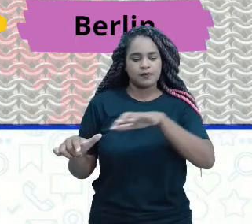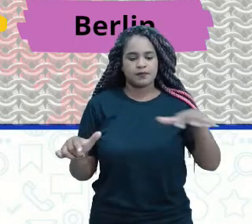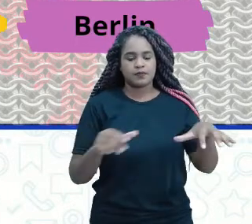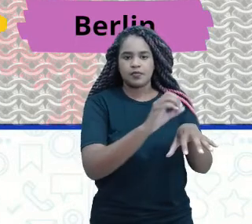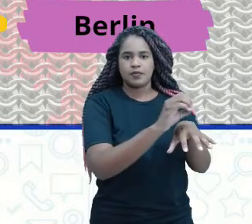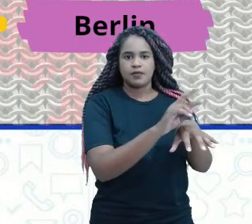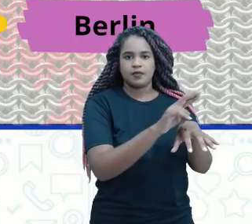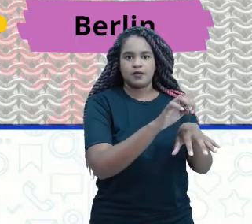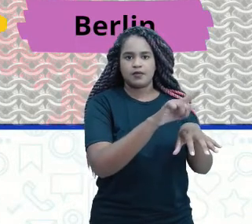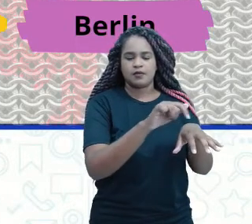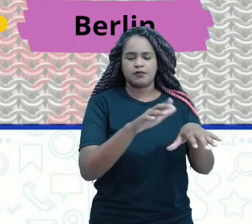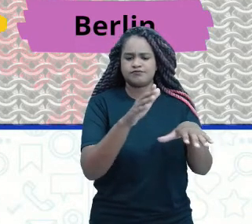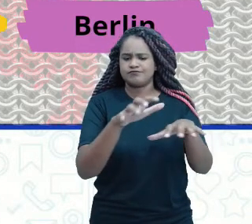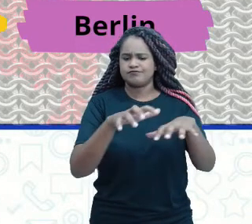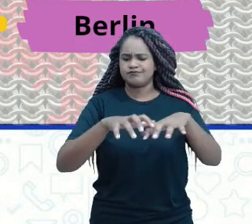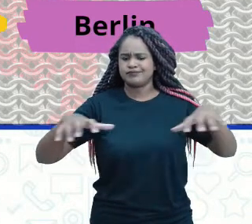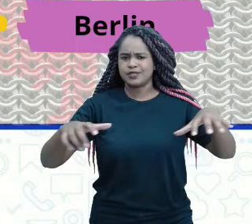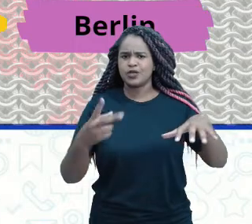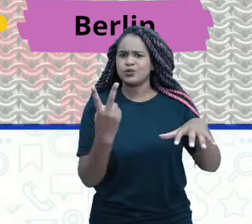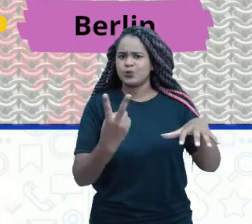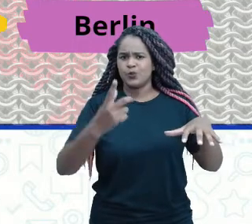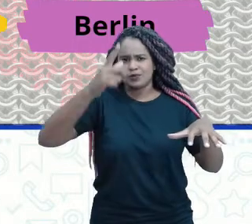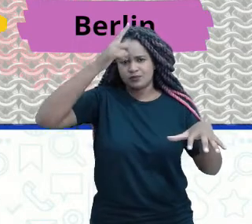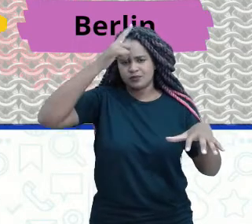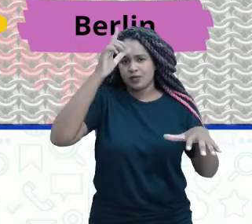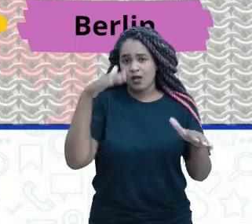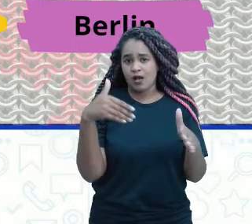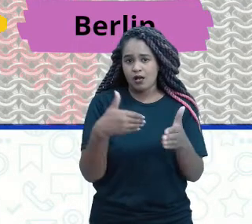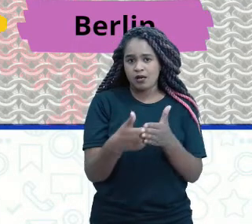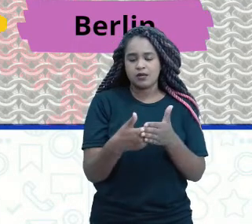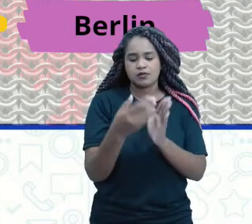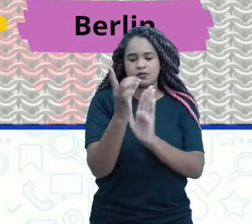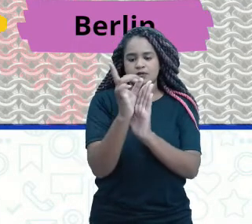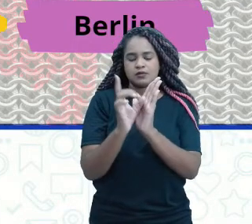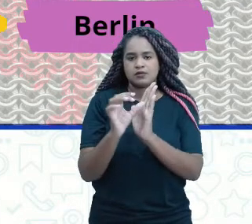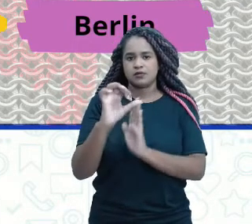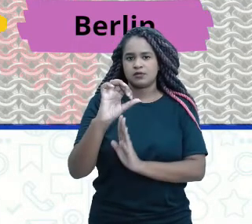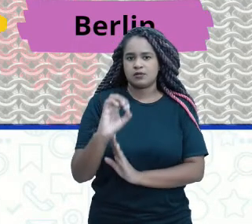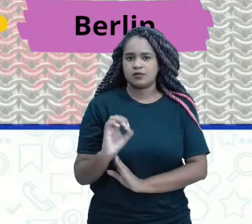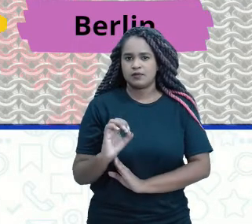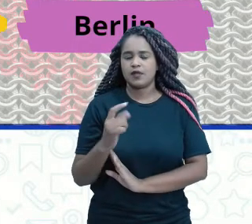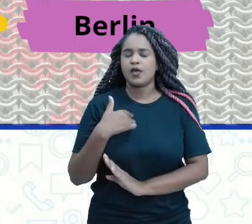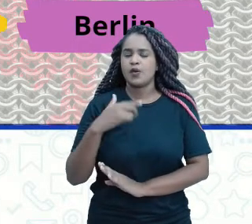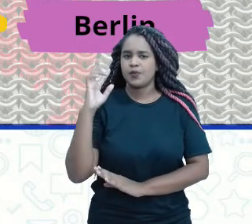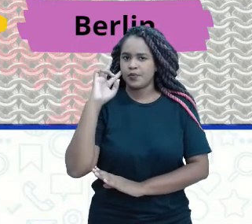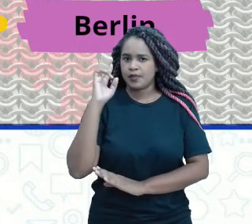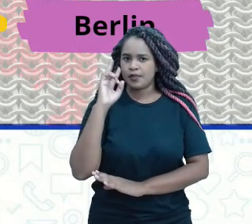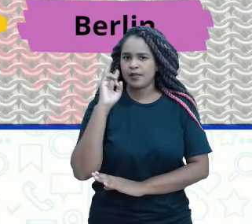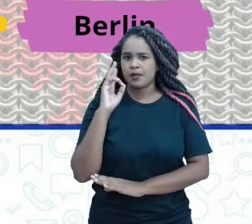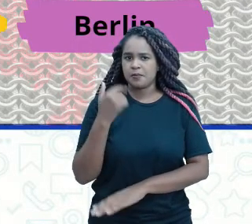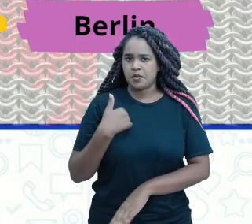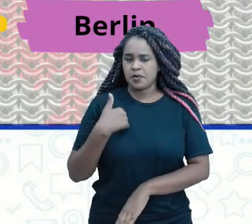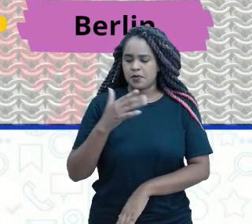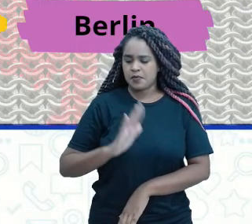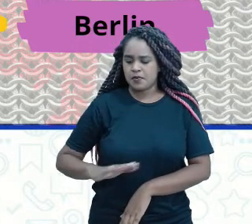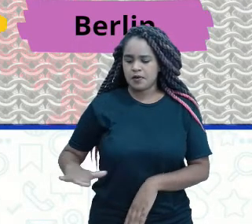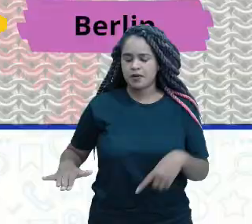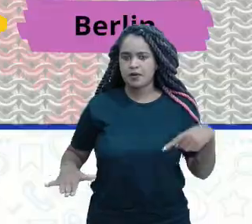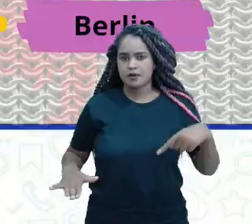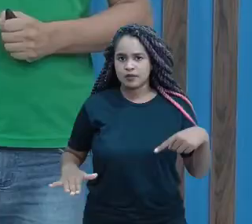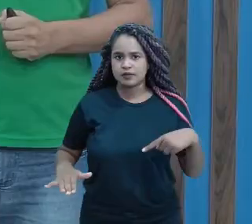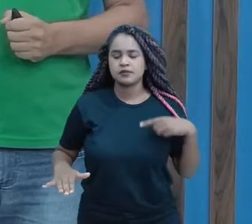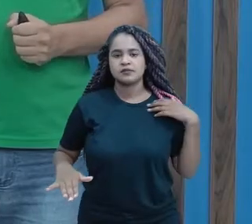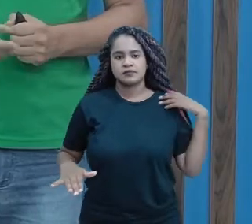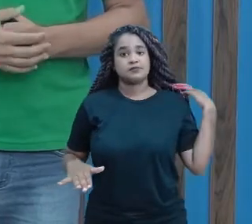Enfim, duas Alemanhas que existiram até o começo da década de 90, né? Eu lembro que quando era criança ainda cheguei, viu, Giovana, você que gosta de